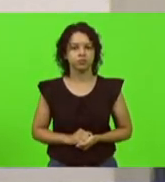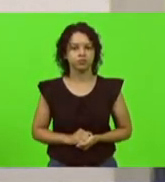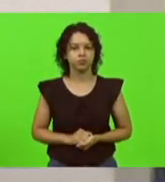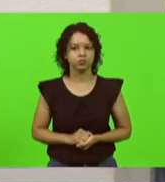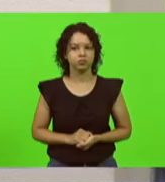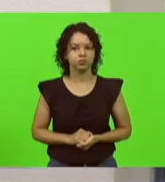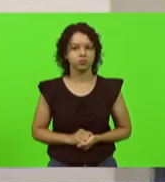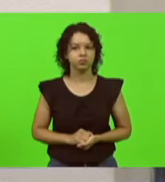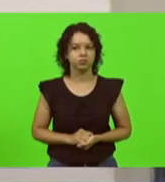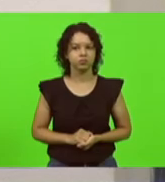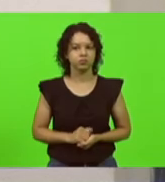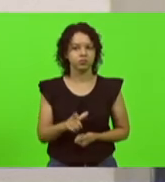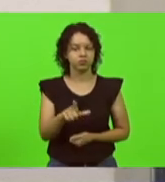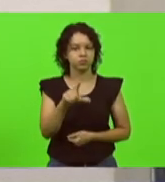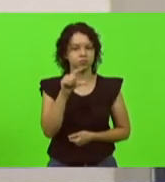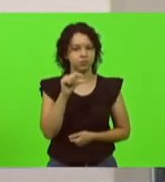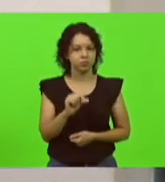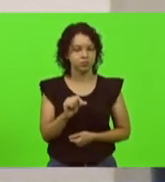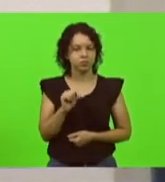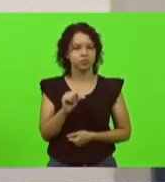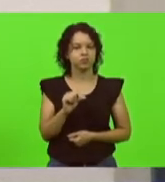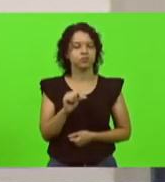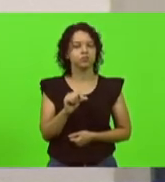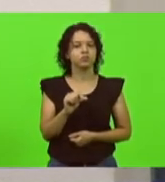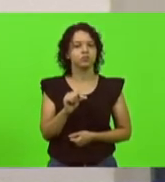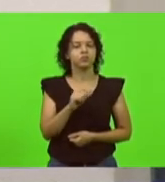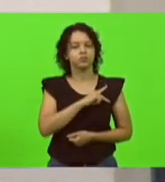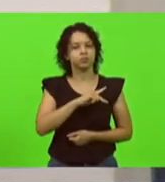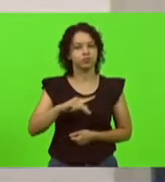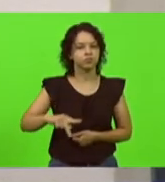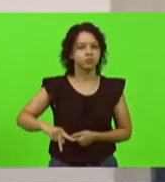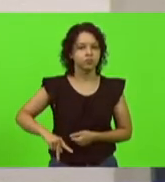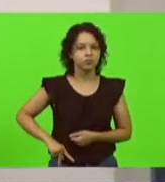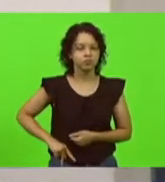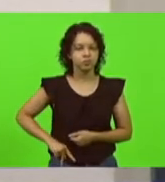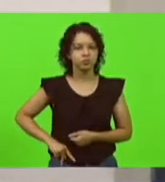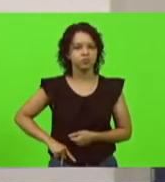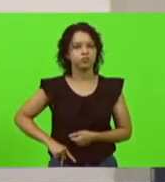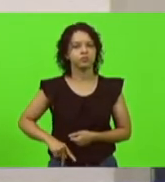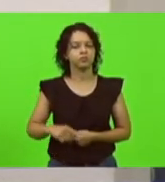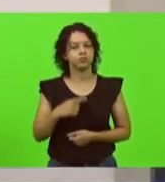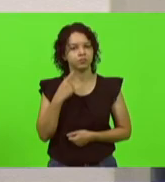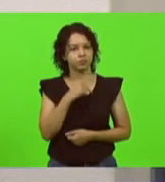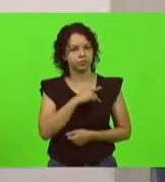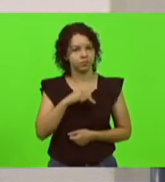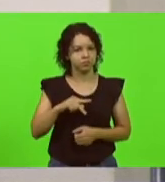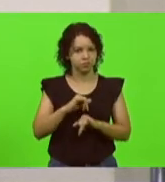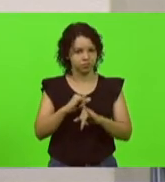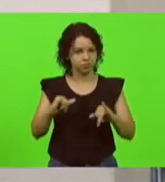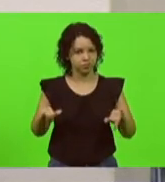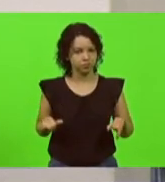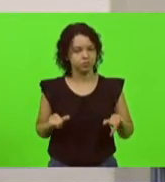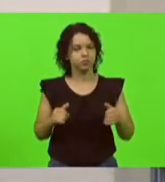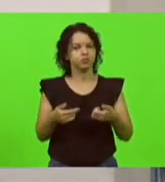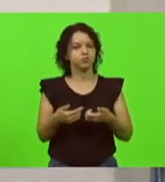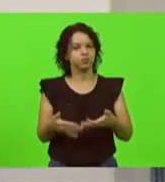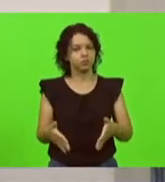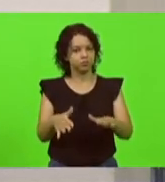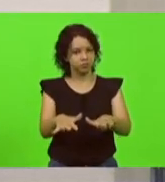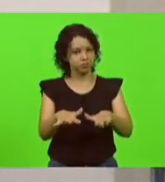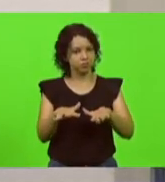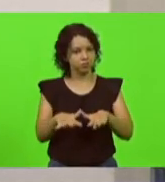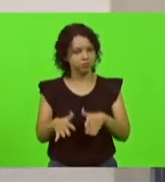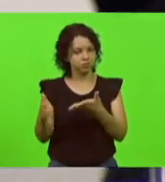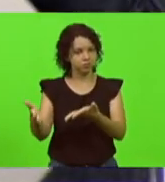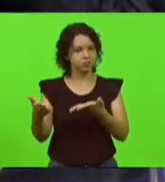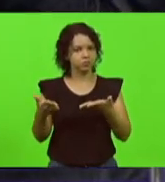para eleição ao cargo de presidente. Havendo quórum regimental, o senhor presidente declarou aberta a sessão e convidou os senhores deputado Ricardo Alba